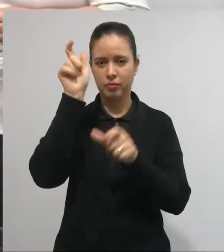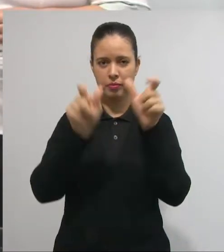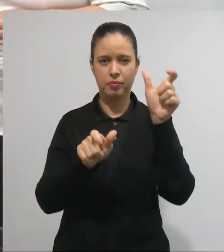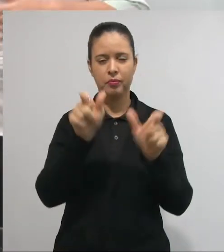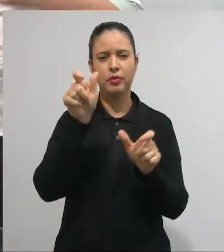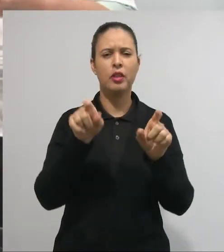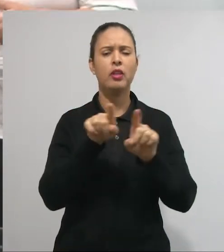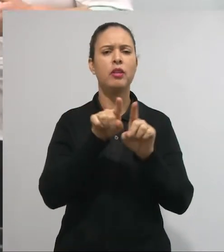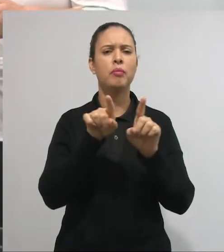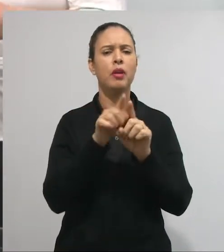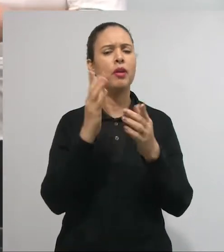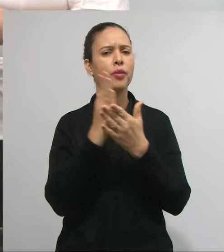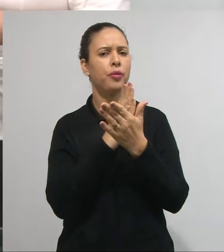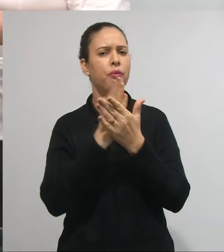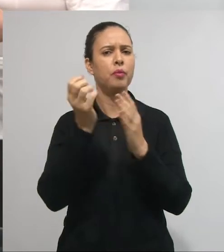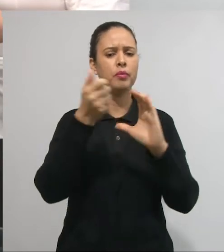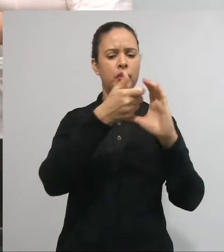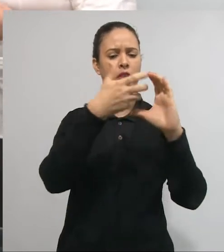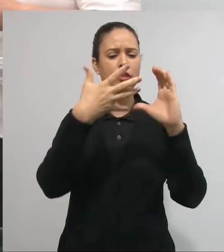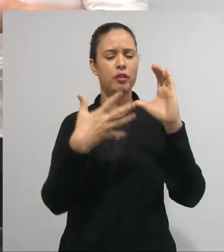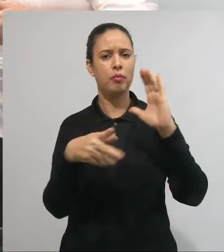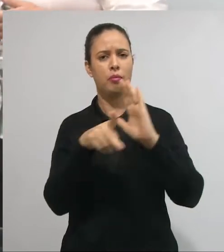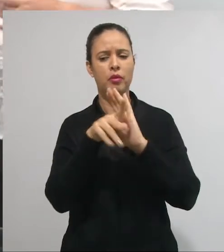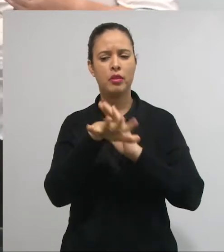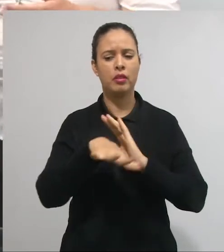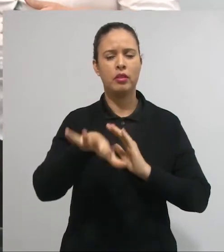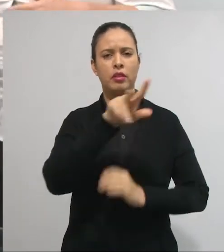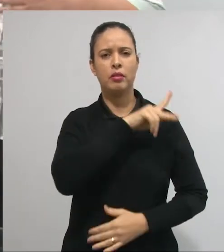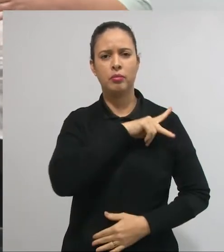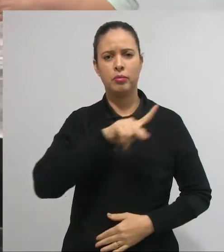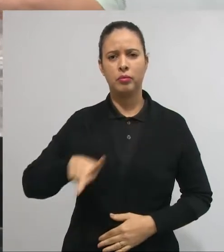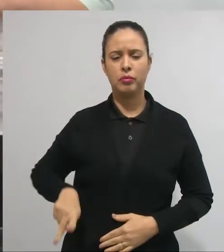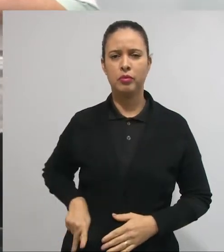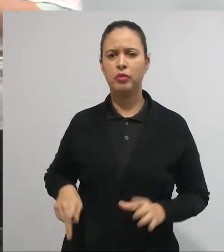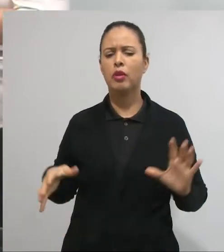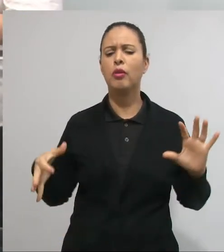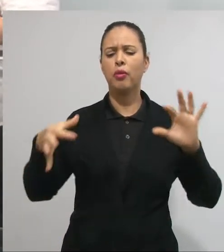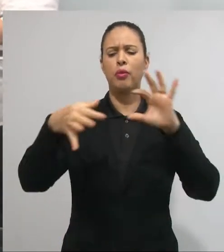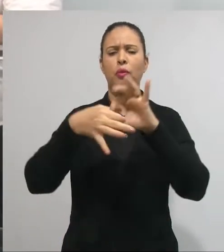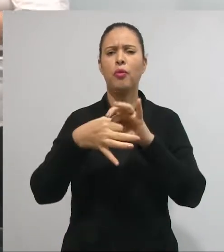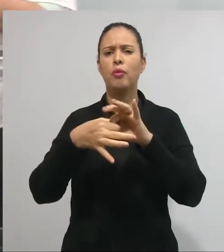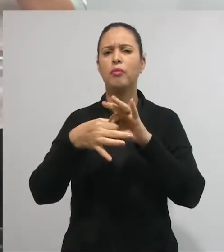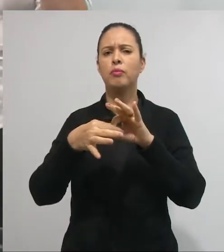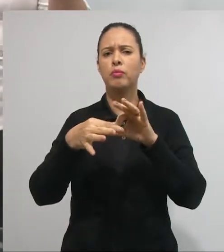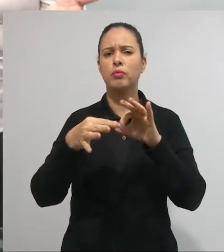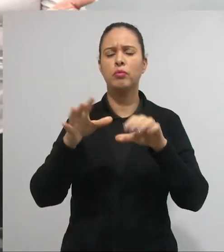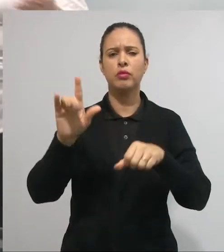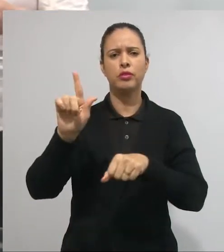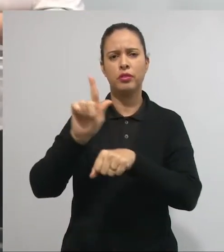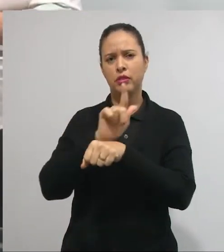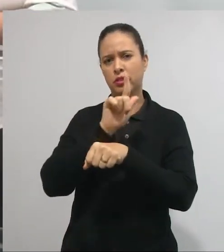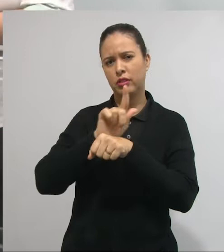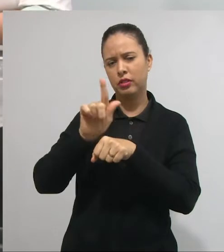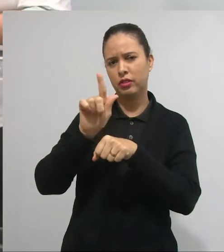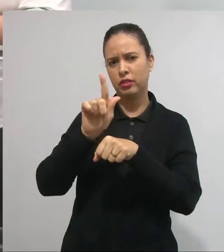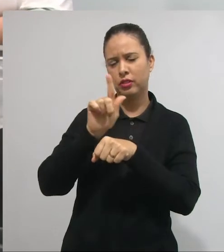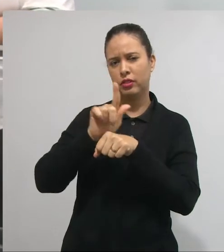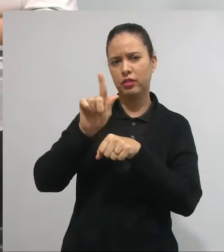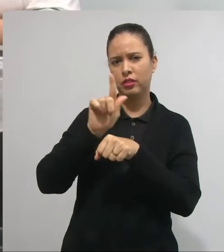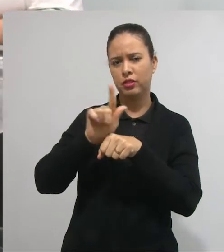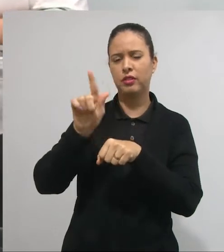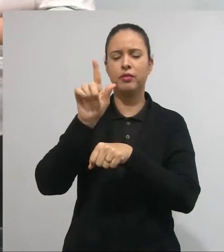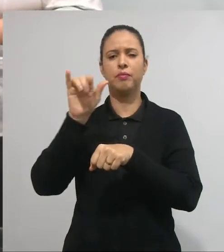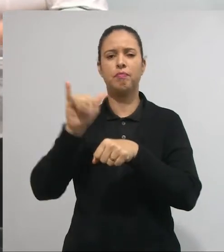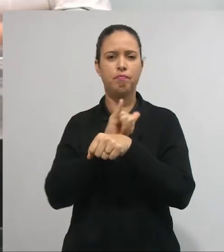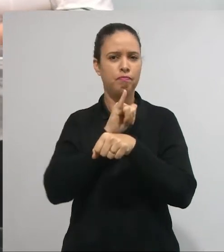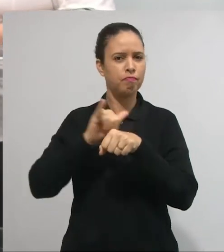algumas características do setor público e relacionar a gestão estratégica de pessoas ao serviço público. Tudo